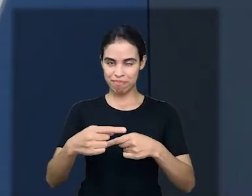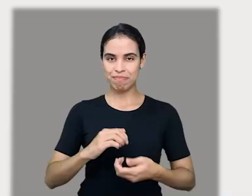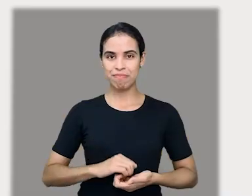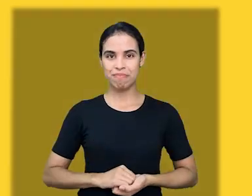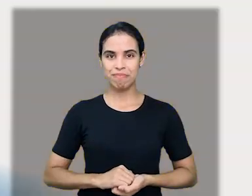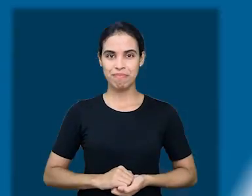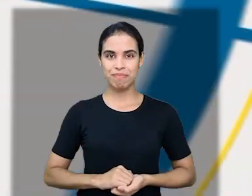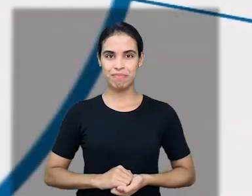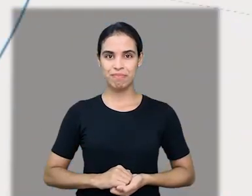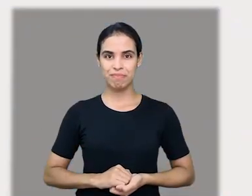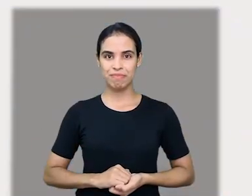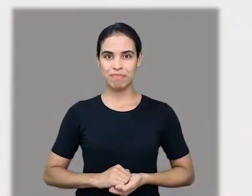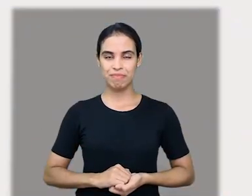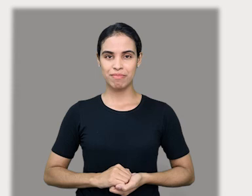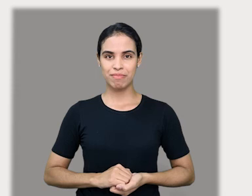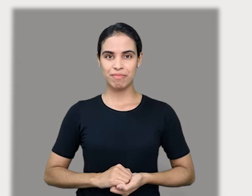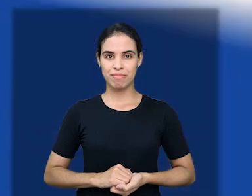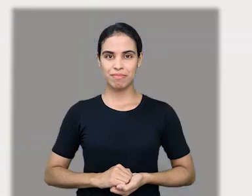no ar.